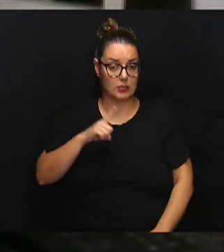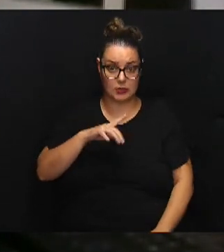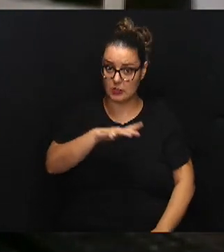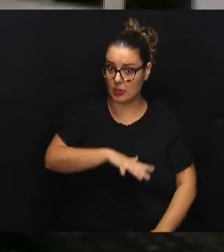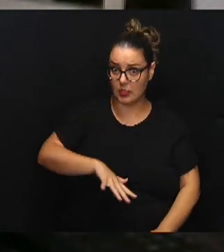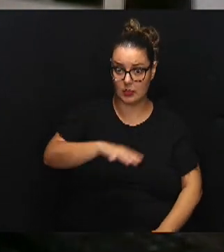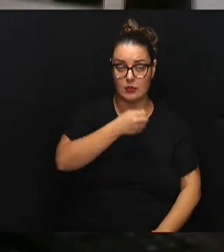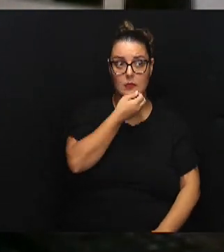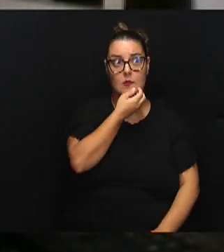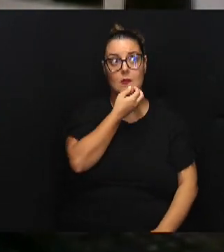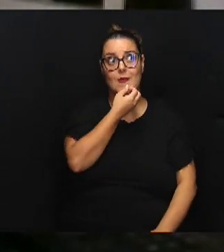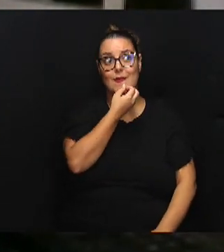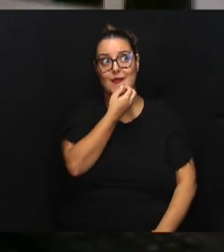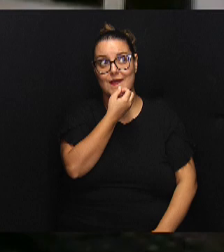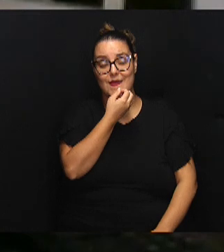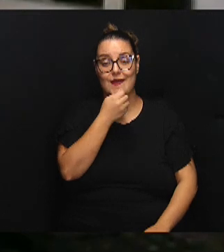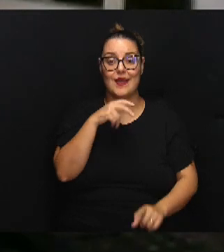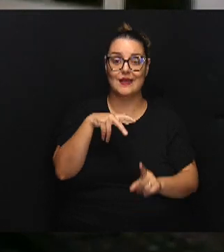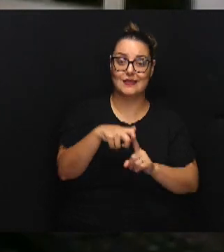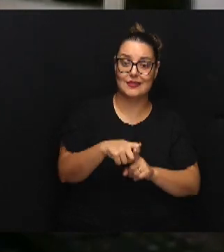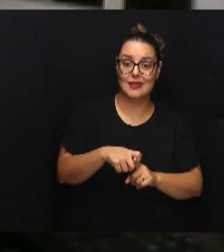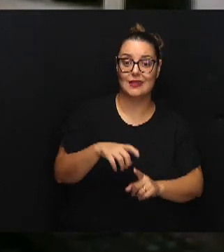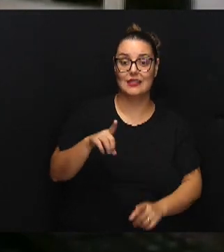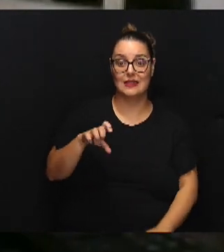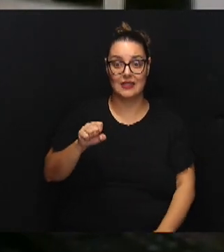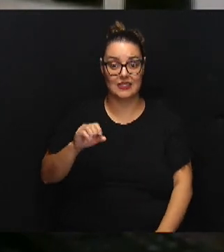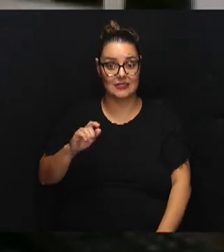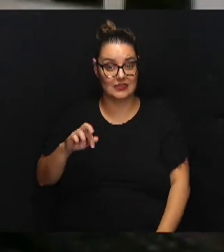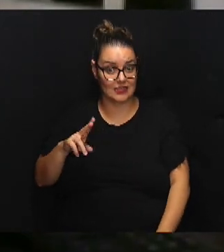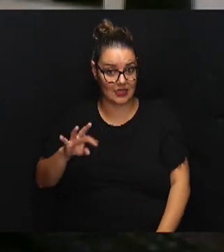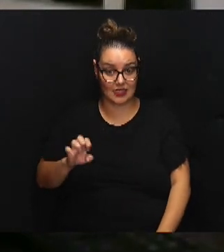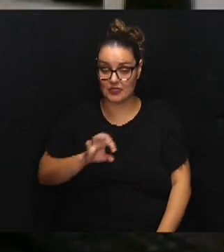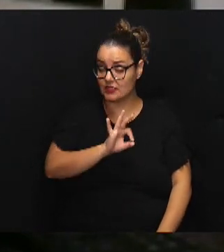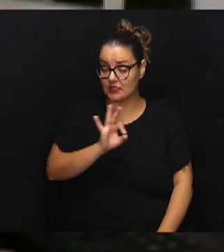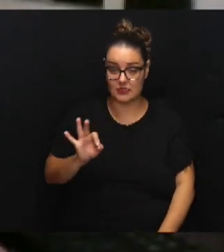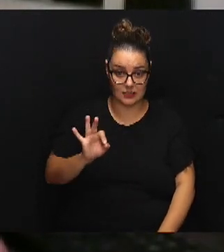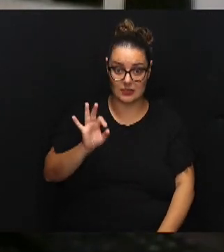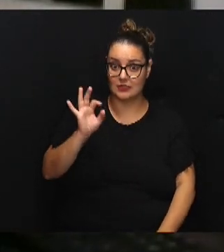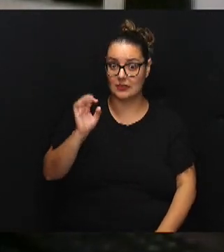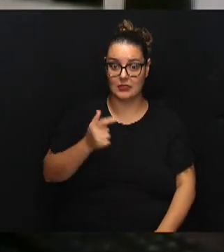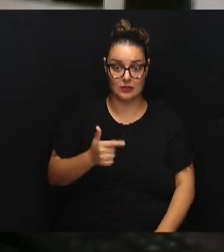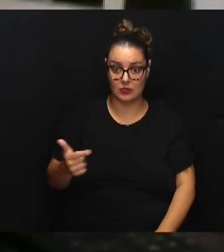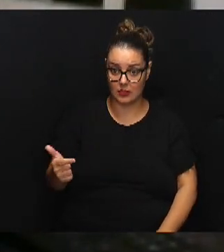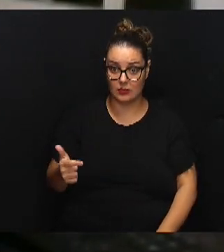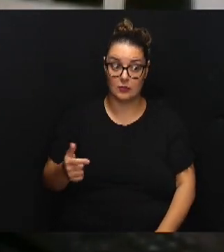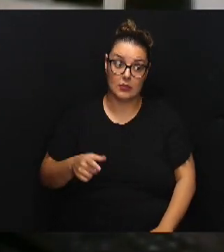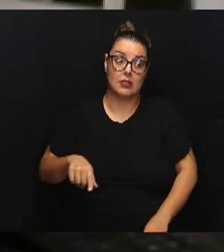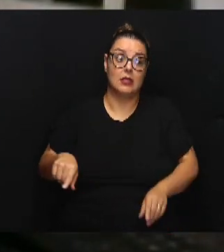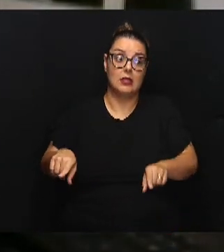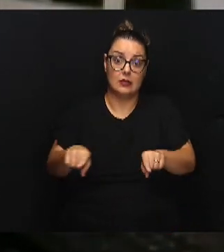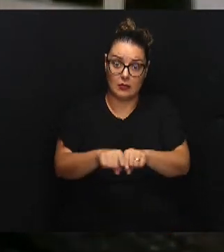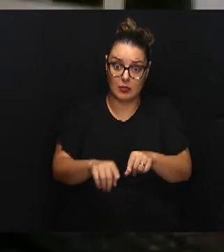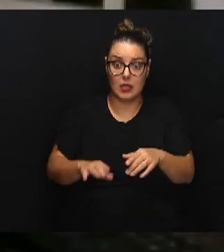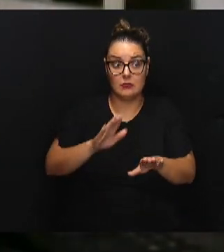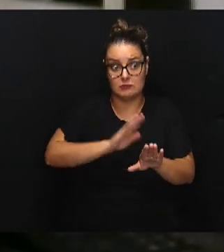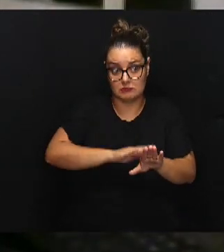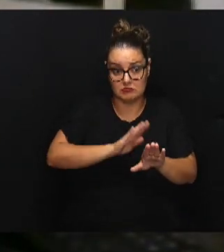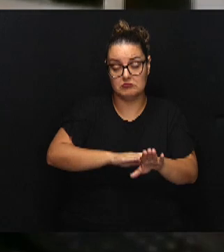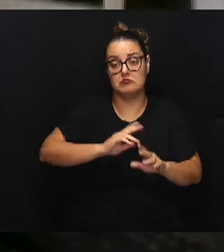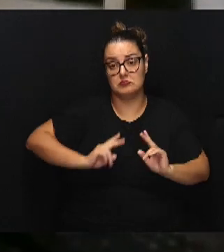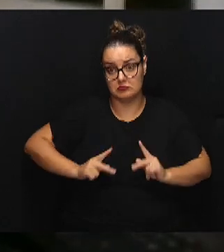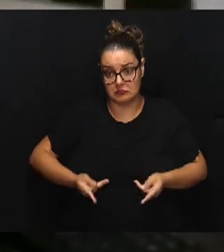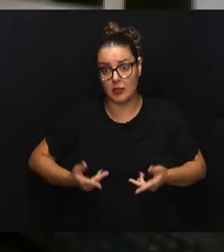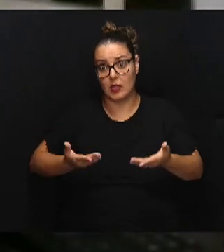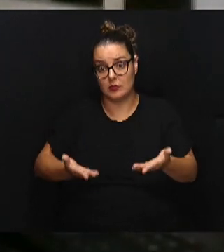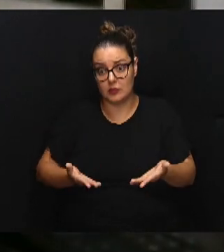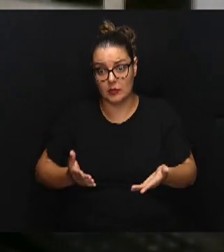industriais, acidentes, descartes inapropriados e até mesmo ações humanas, né? Então, isso muitas vezes acontece.